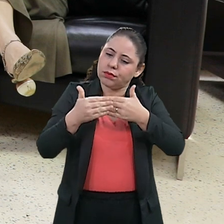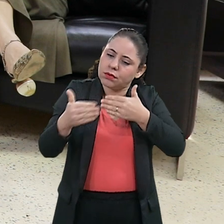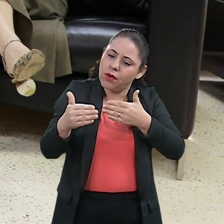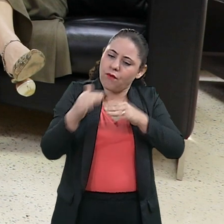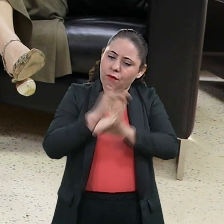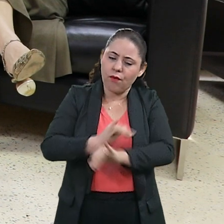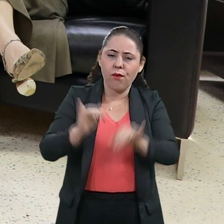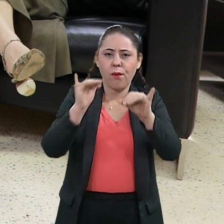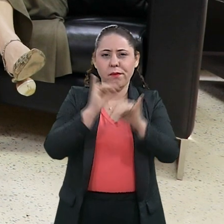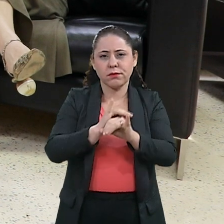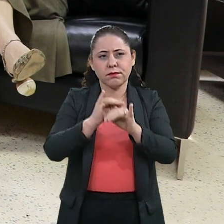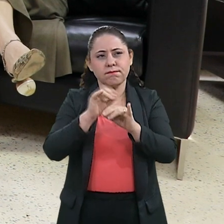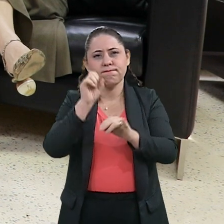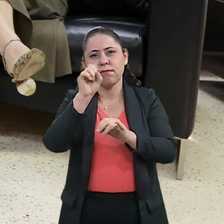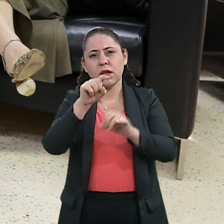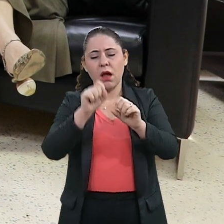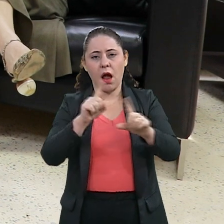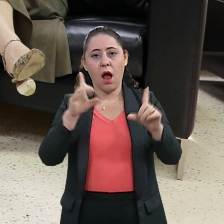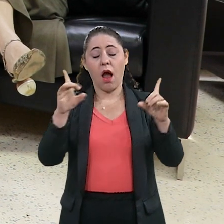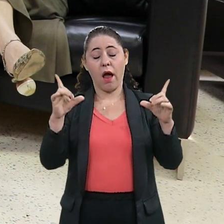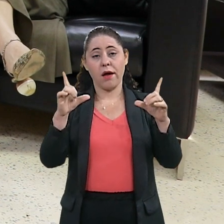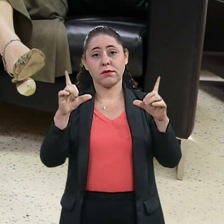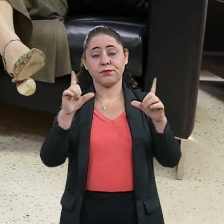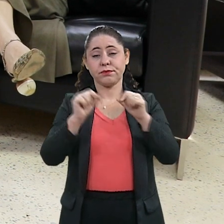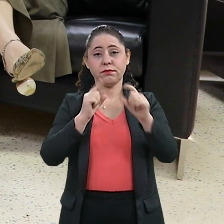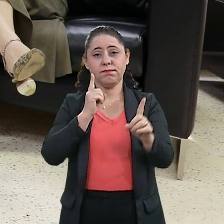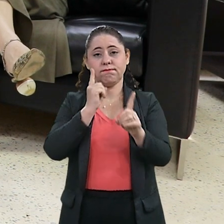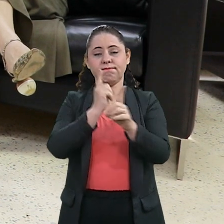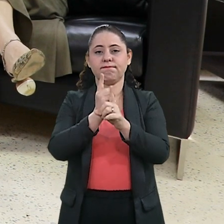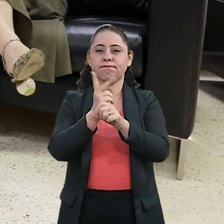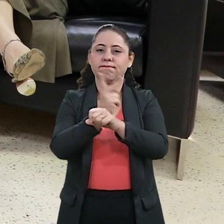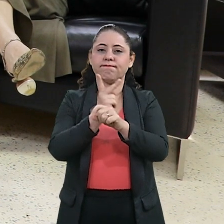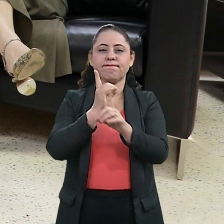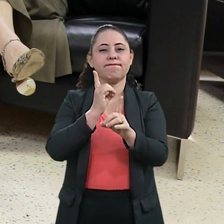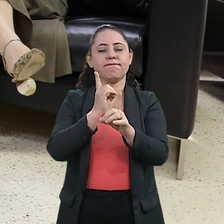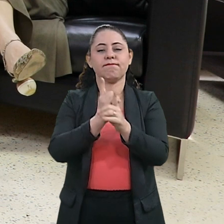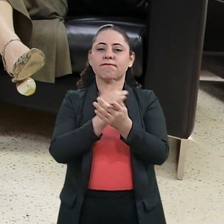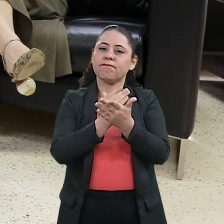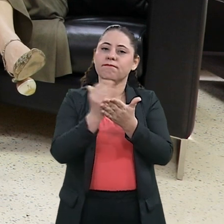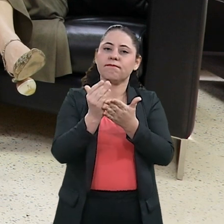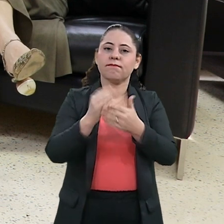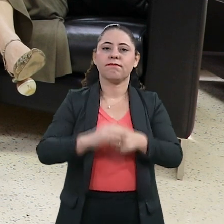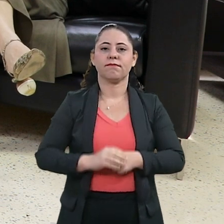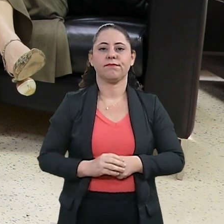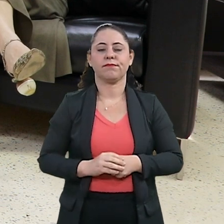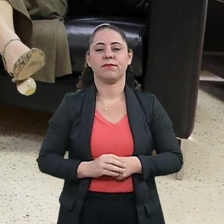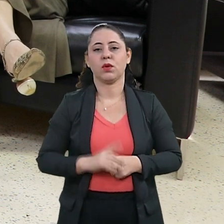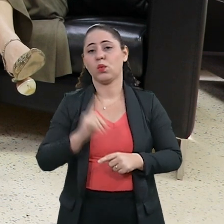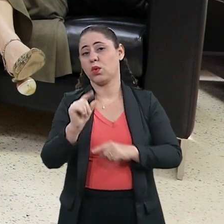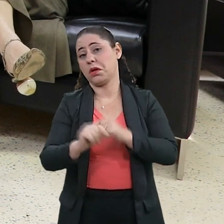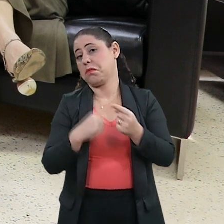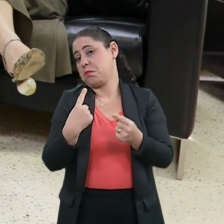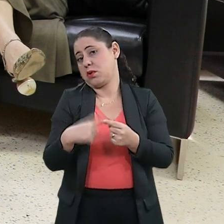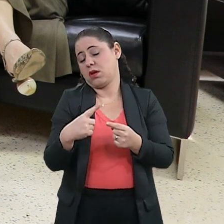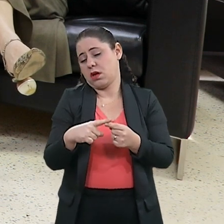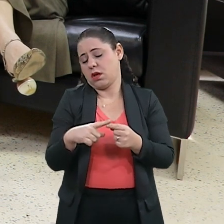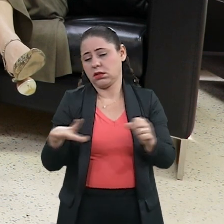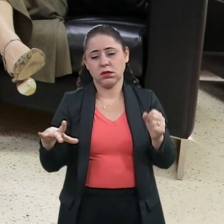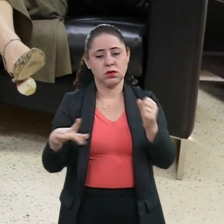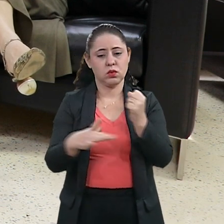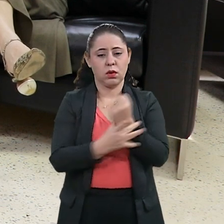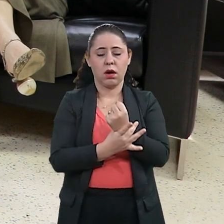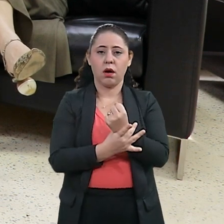partir daí, se starta, vamos dizer assim, essa busca que vai ser começada. Por uma questão